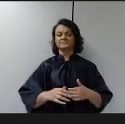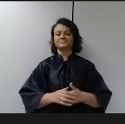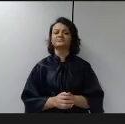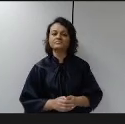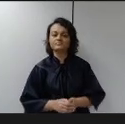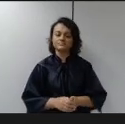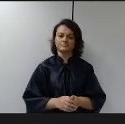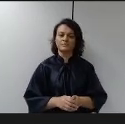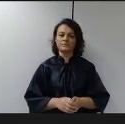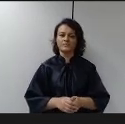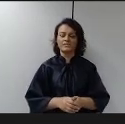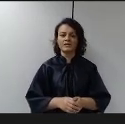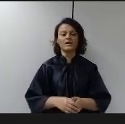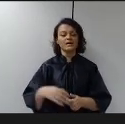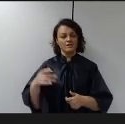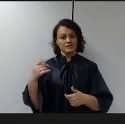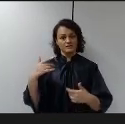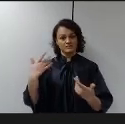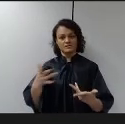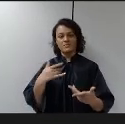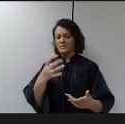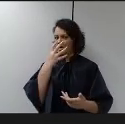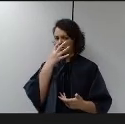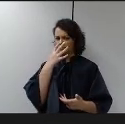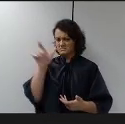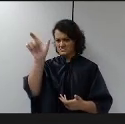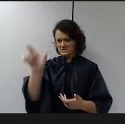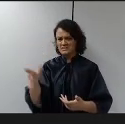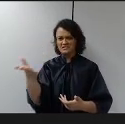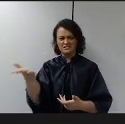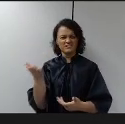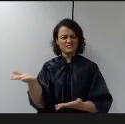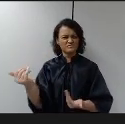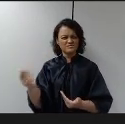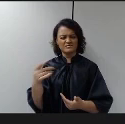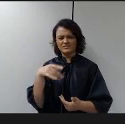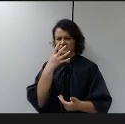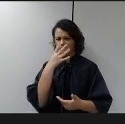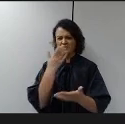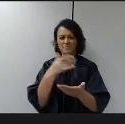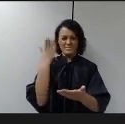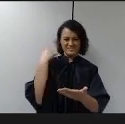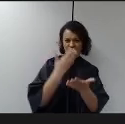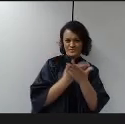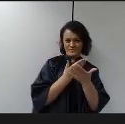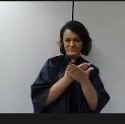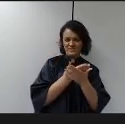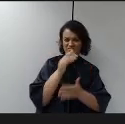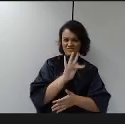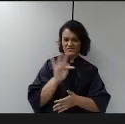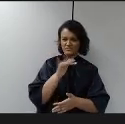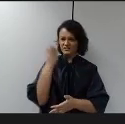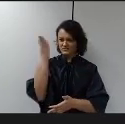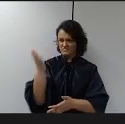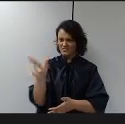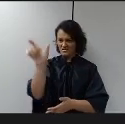mas que aprendi a admirar muito cedo, ainda estudante, pelas suas